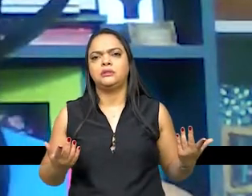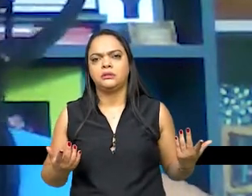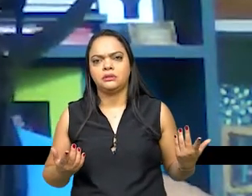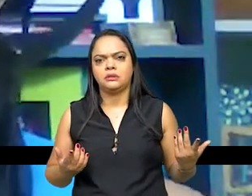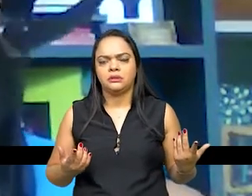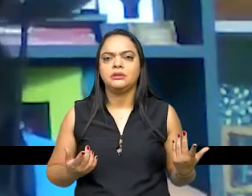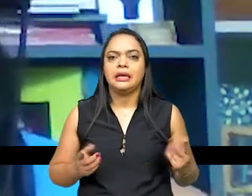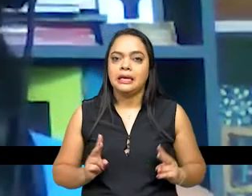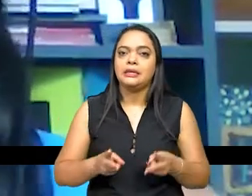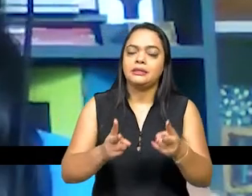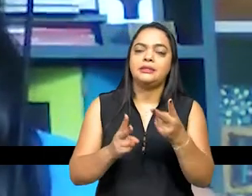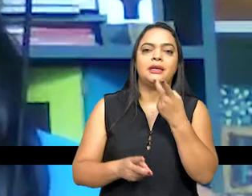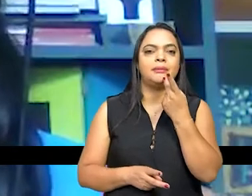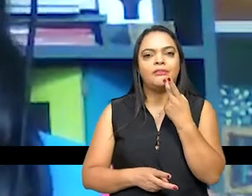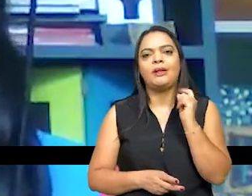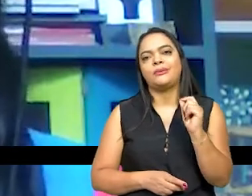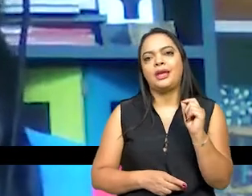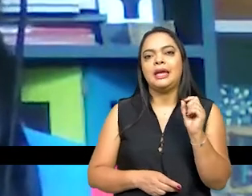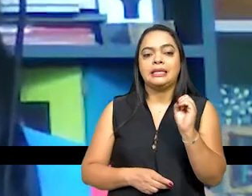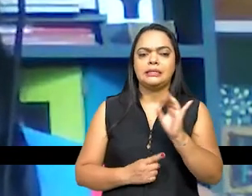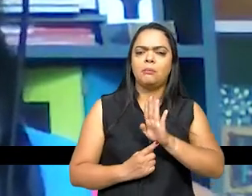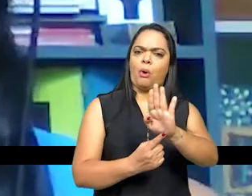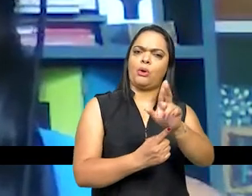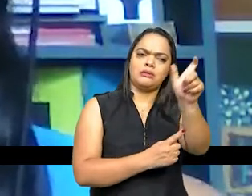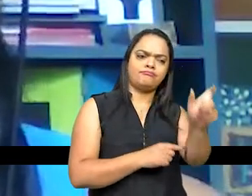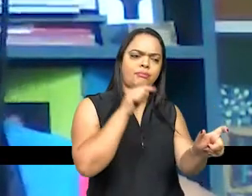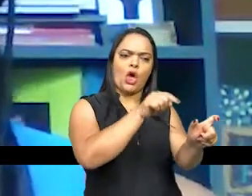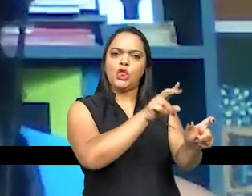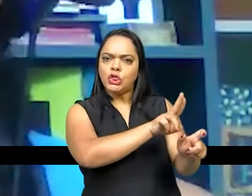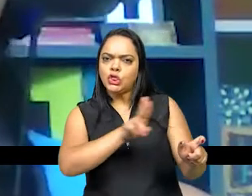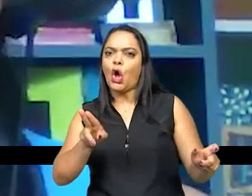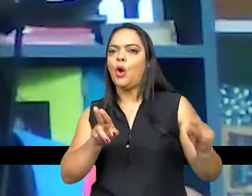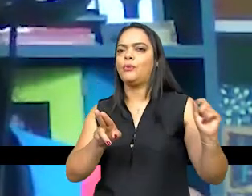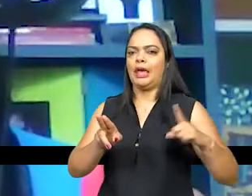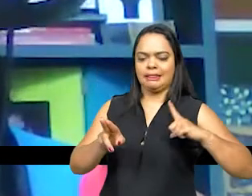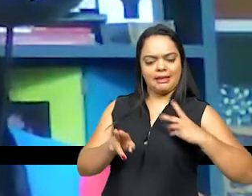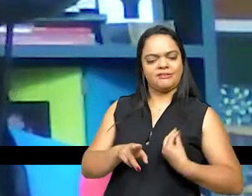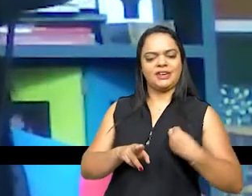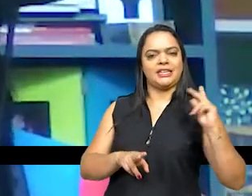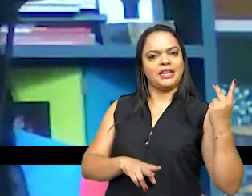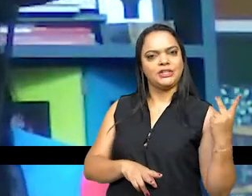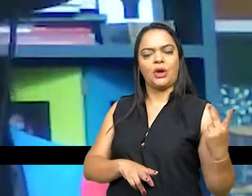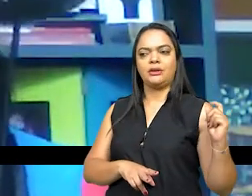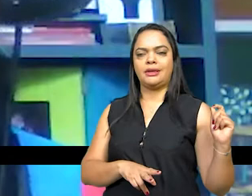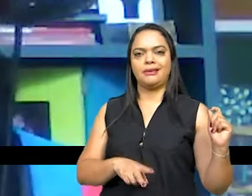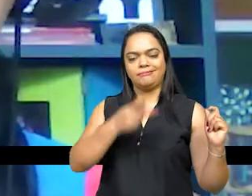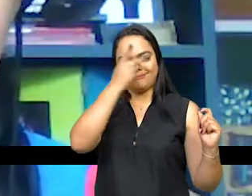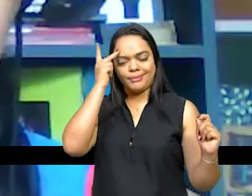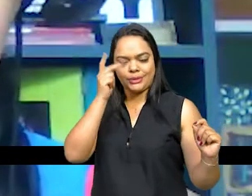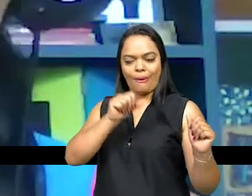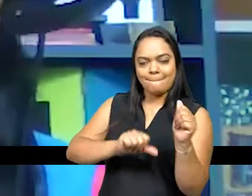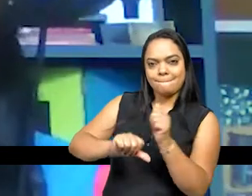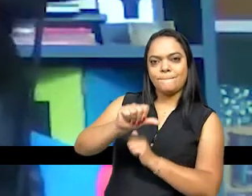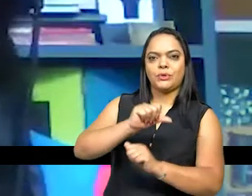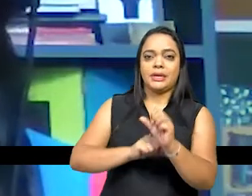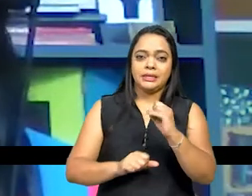né, volto sempre nesse ponto da sensibilidade, eu acho que modifica a chave de leitura. Então, se eu consigo ter isso